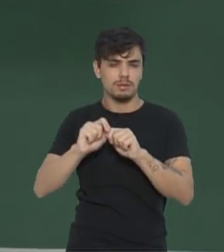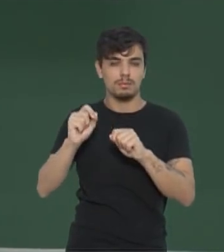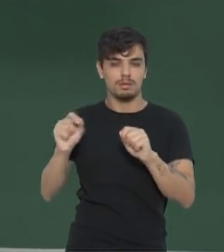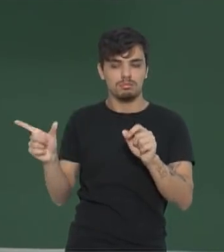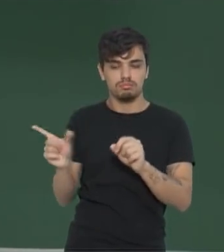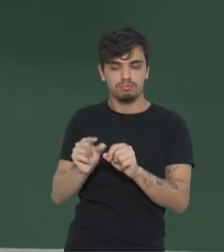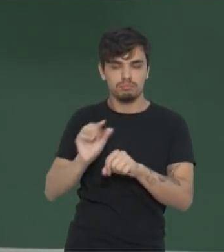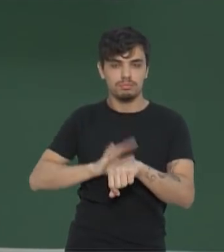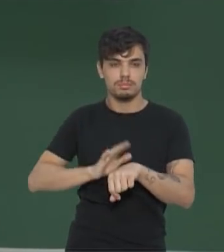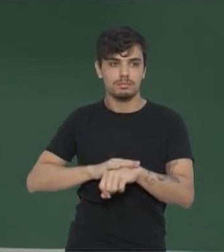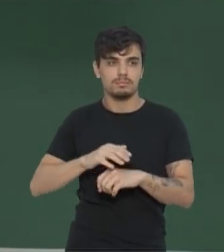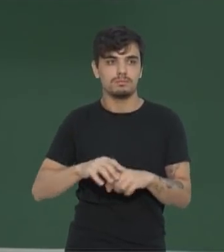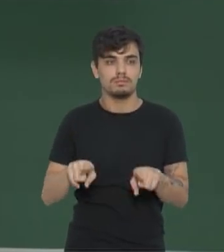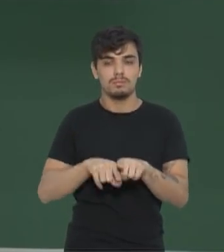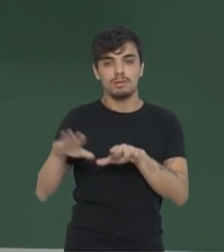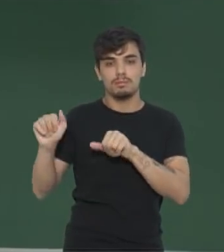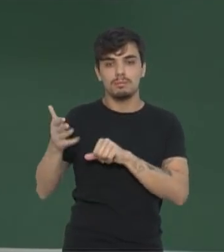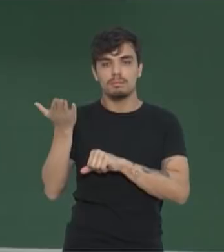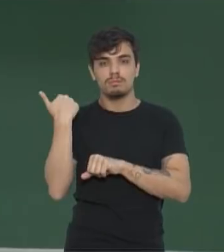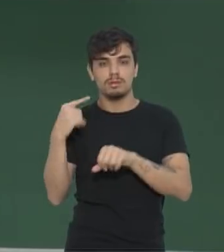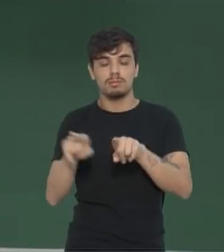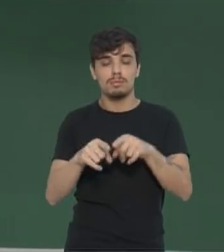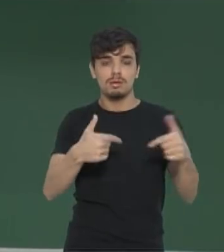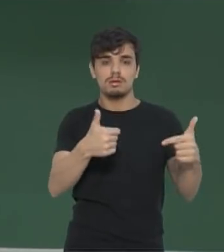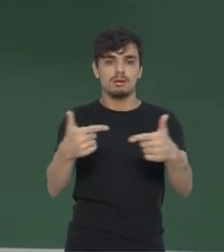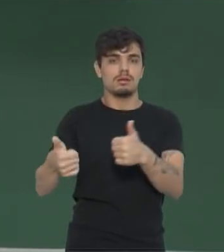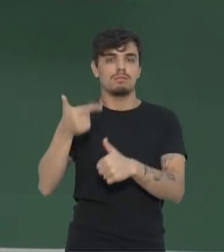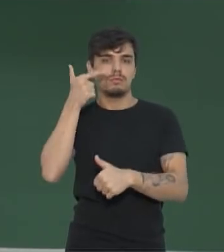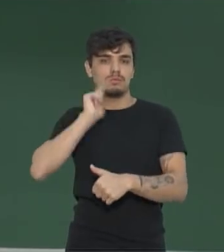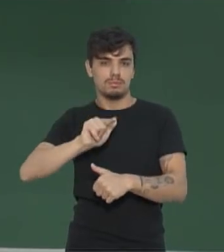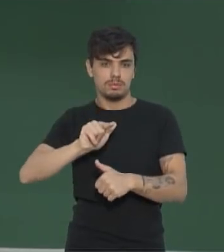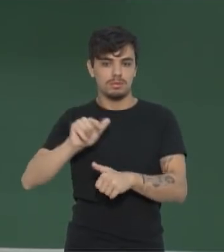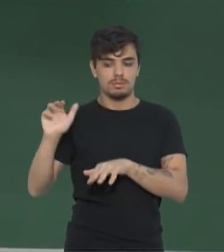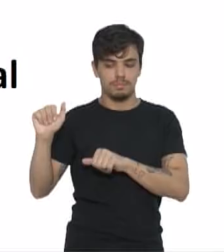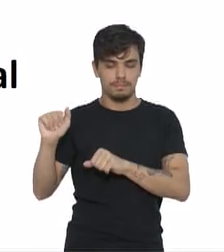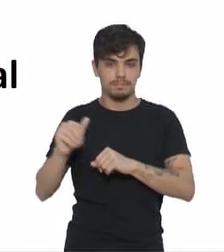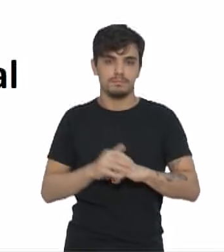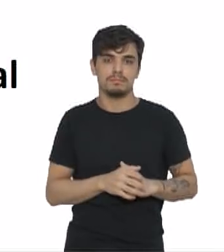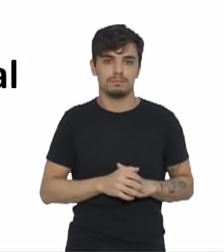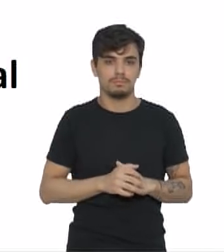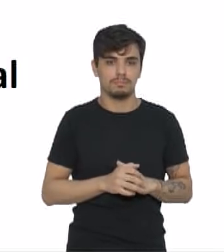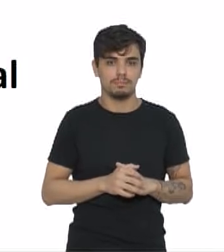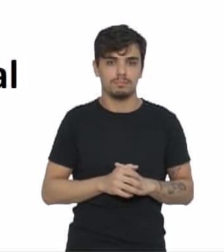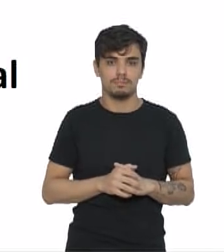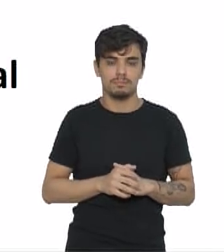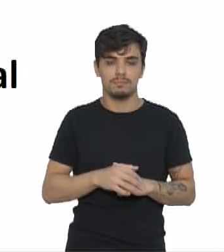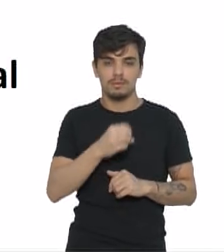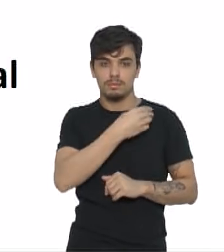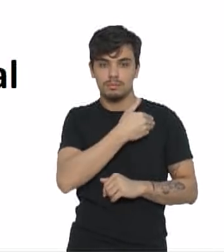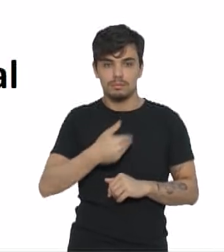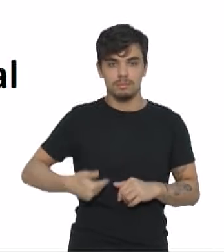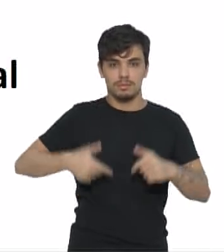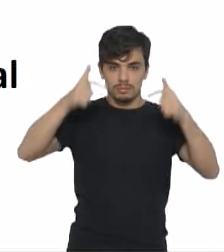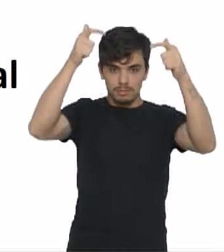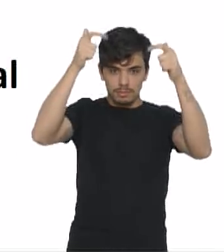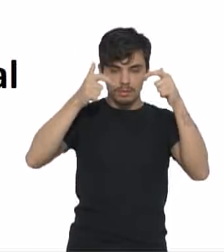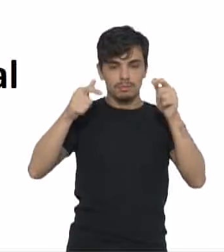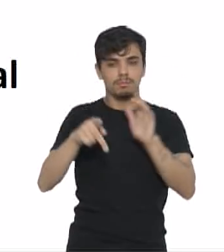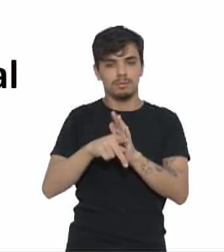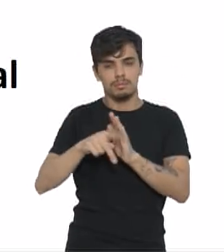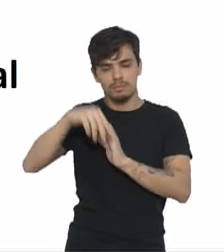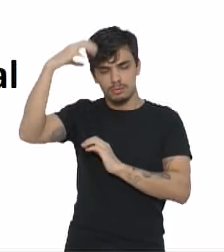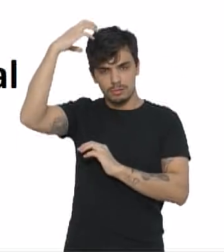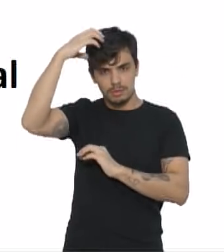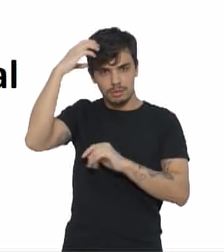A Espanha no passado, Guerra de Reconquistas Espanhola, União Monárquica dos Reinos de Aragão e Castela. Fechamos a aula